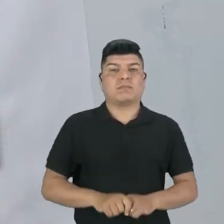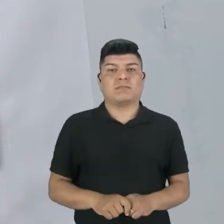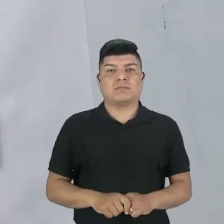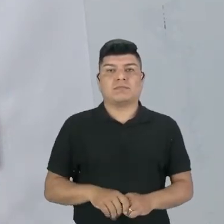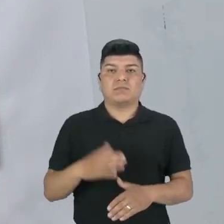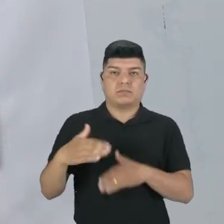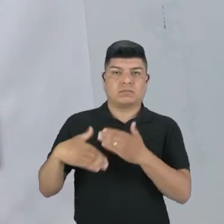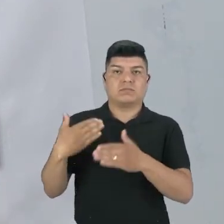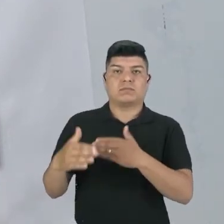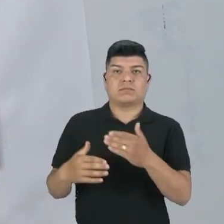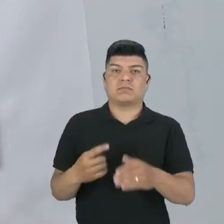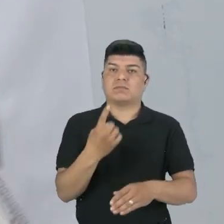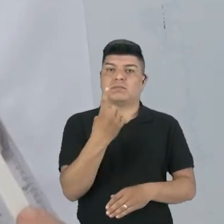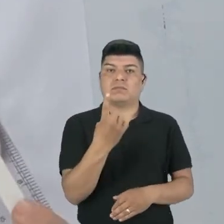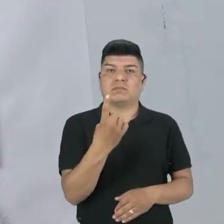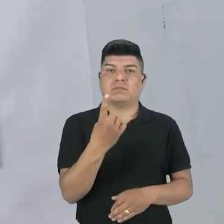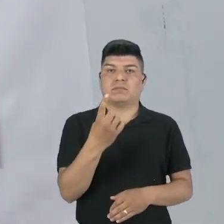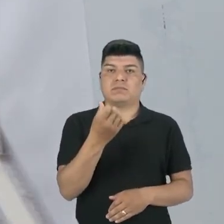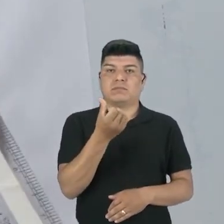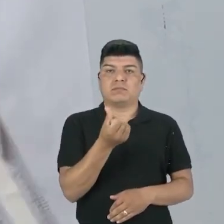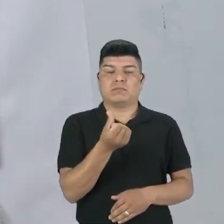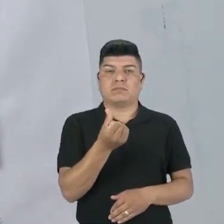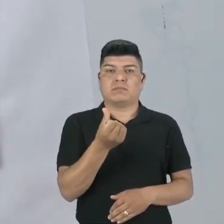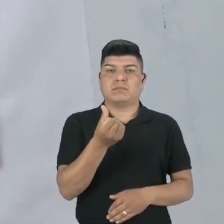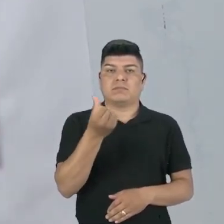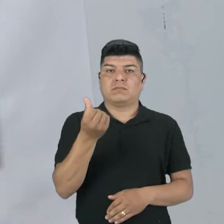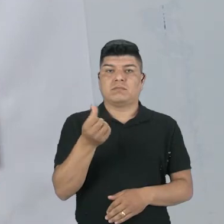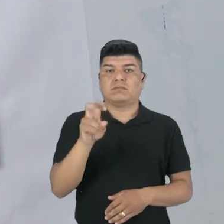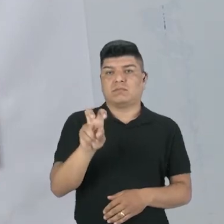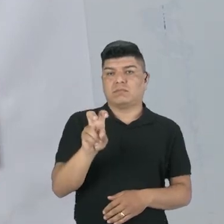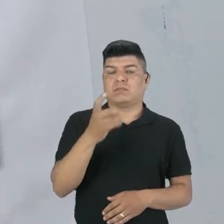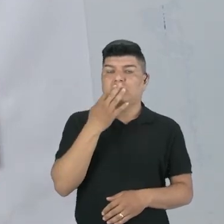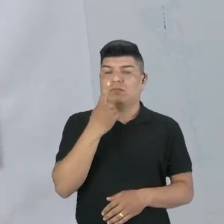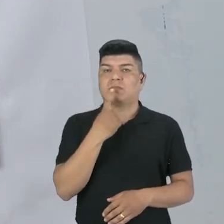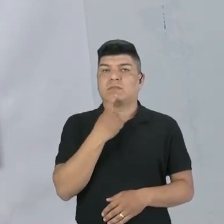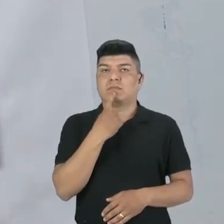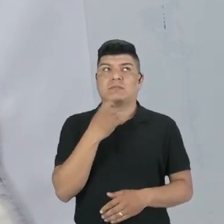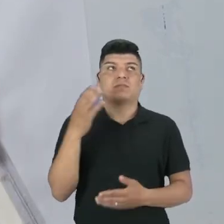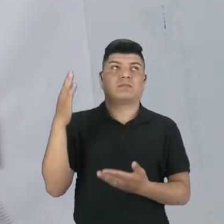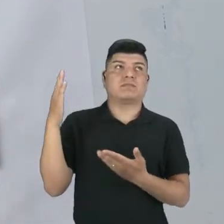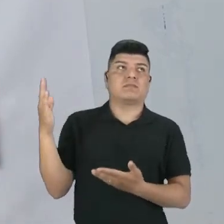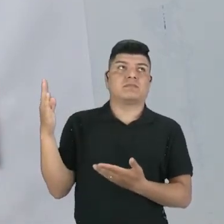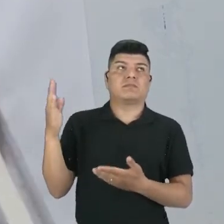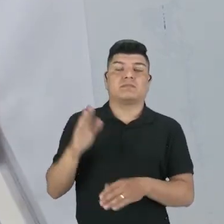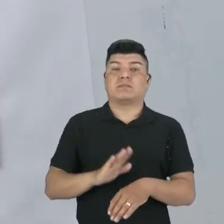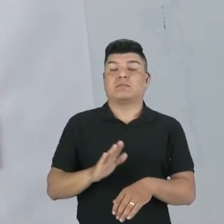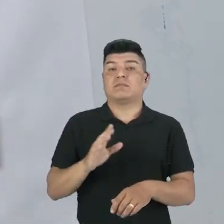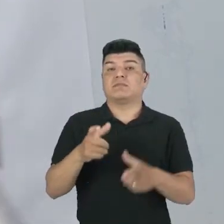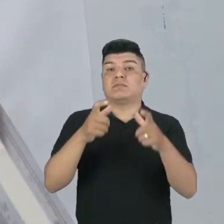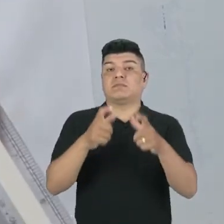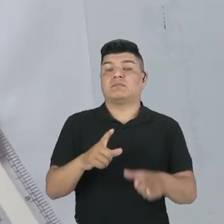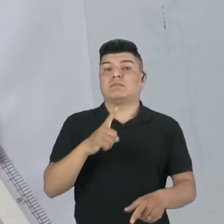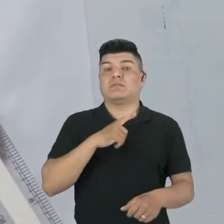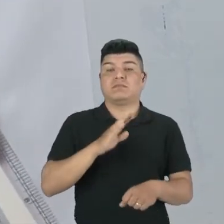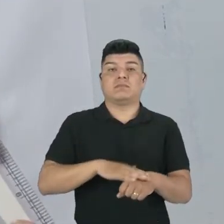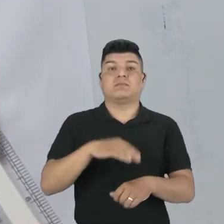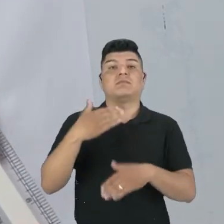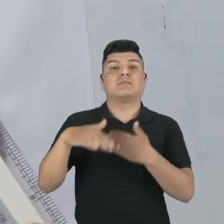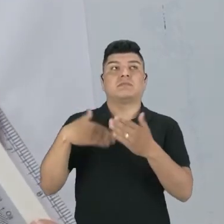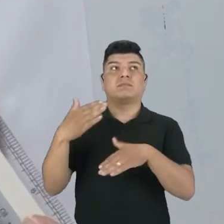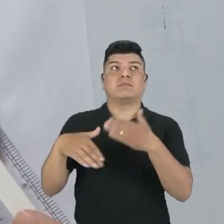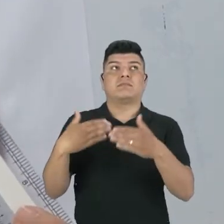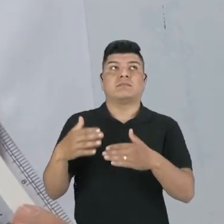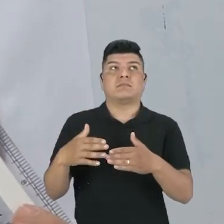está em processo, 1675, que é essas vermelhas aqui, ó. A região que tem mais regiões em processo